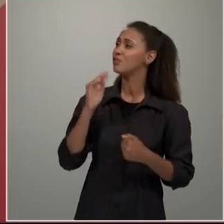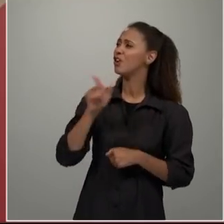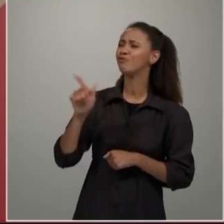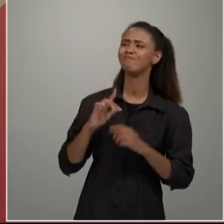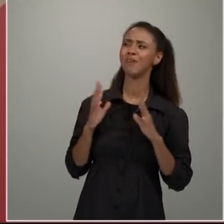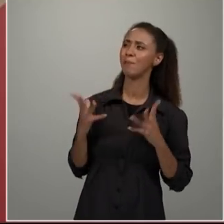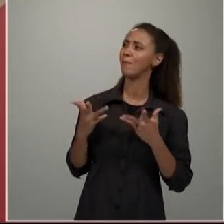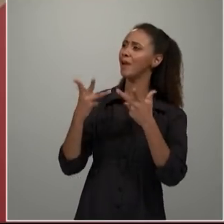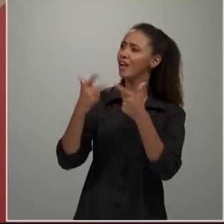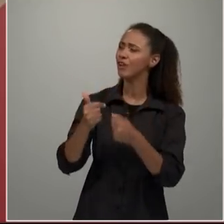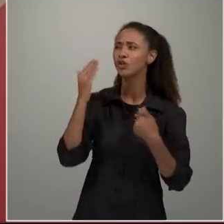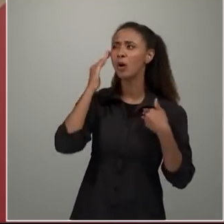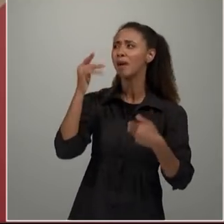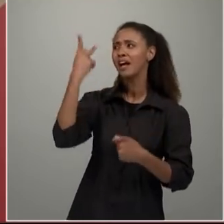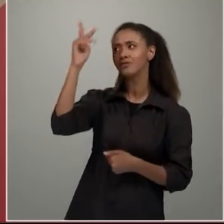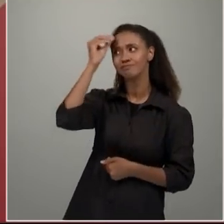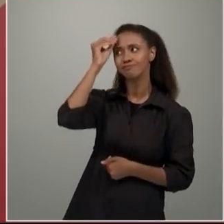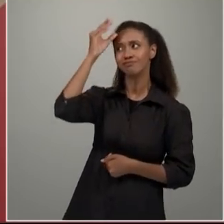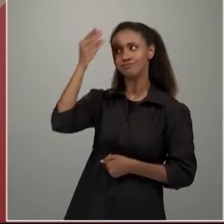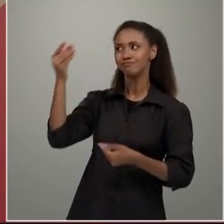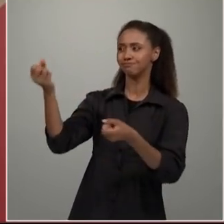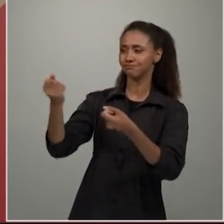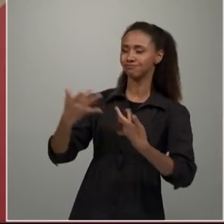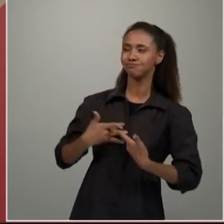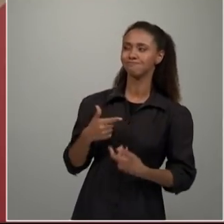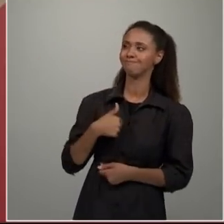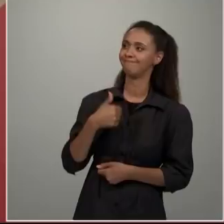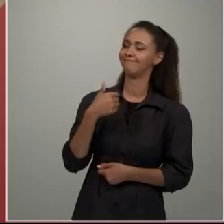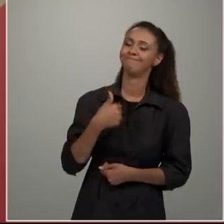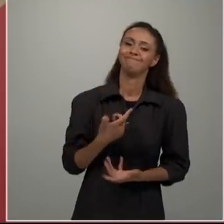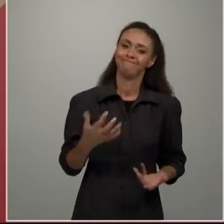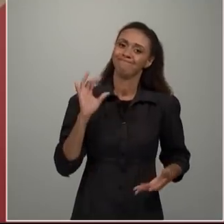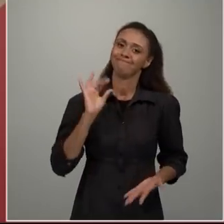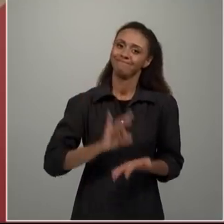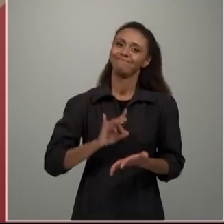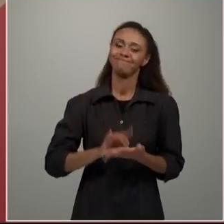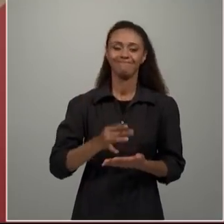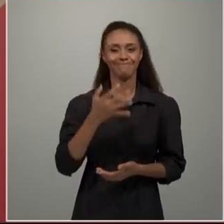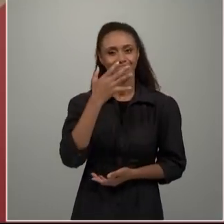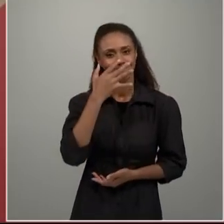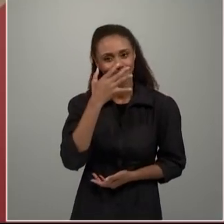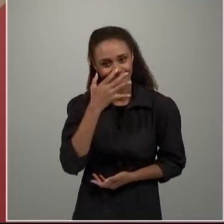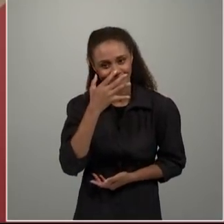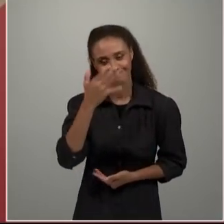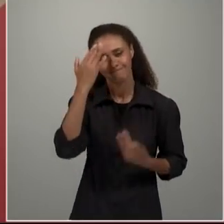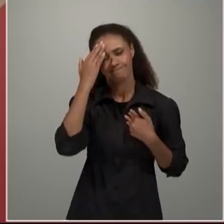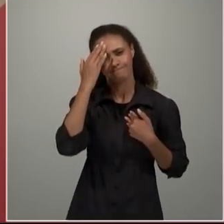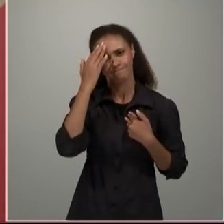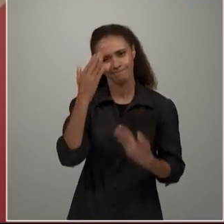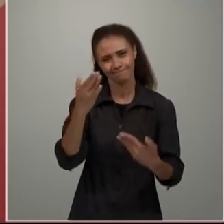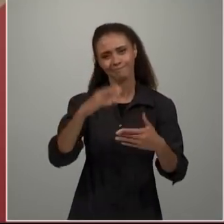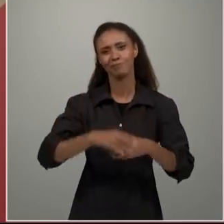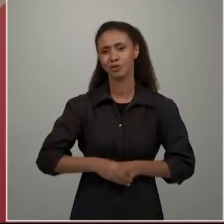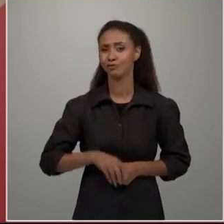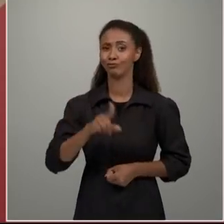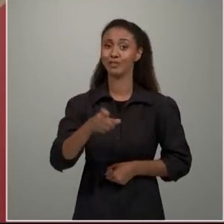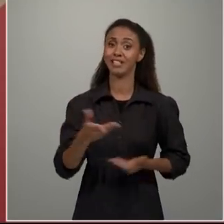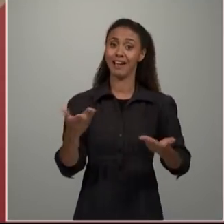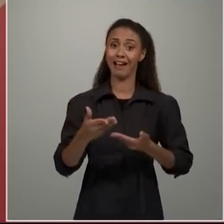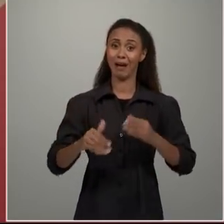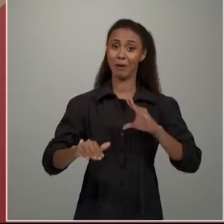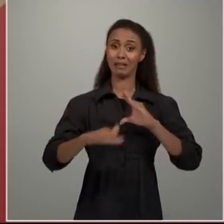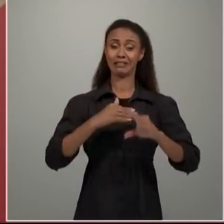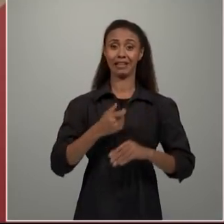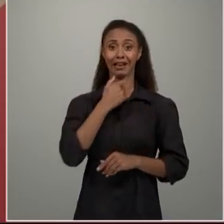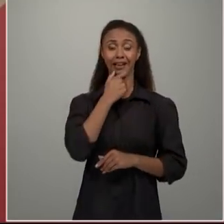jornal ad hoc ae piche e trace bruno rafael tem que só mate foi explique em inglês 50